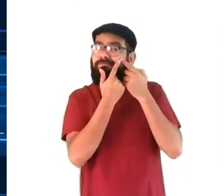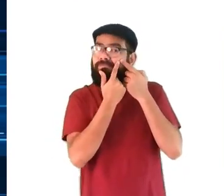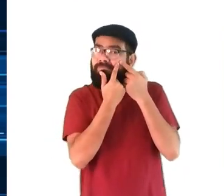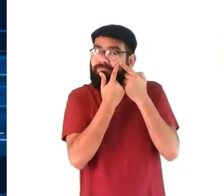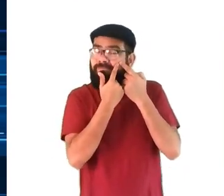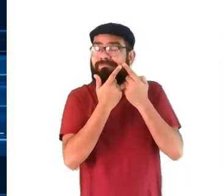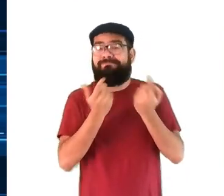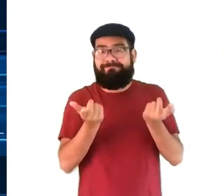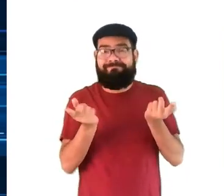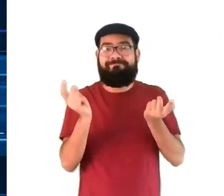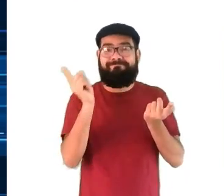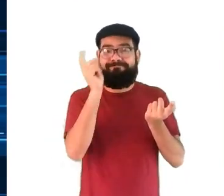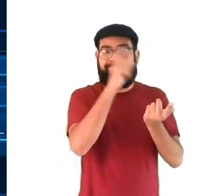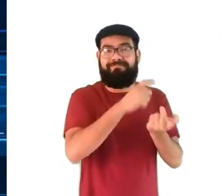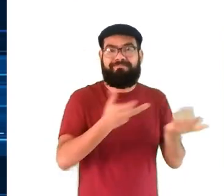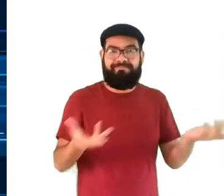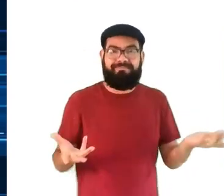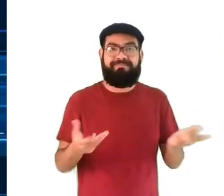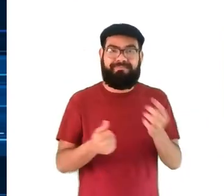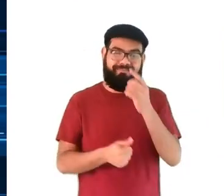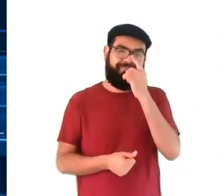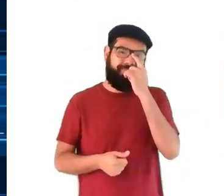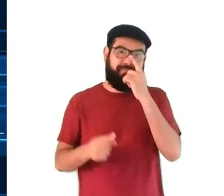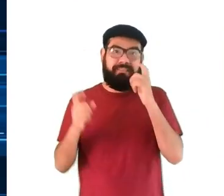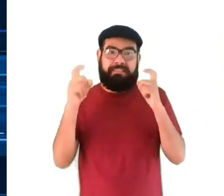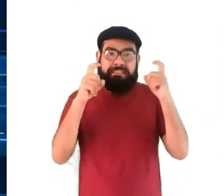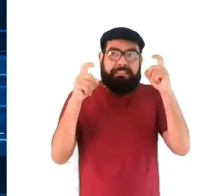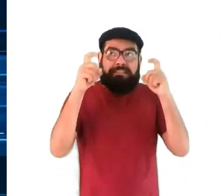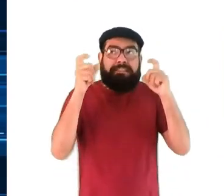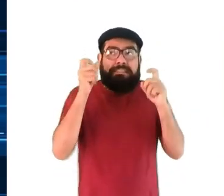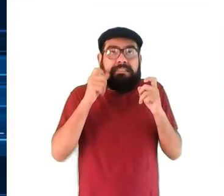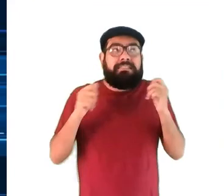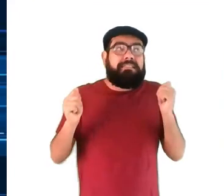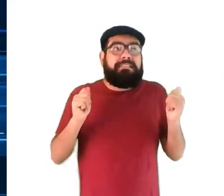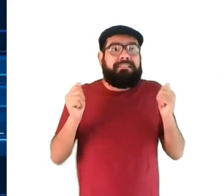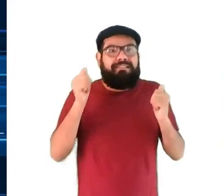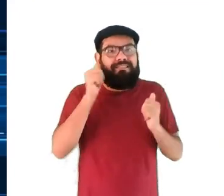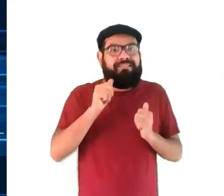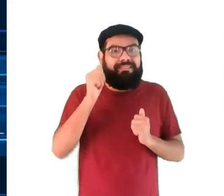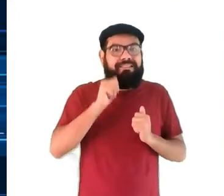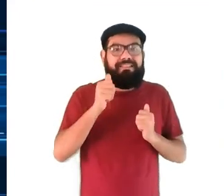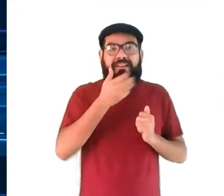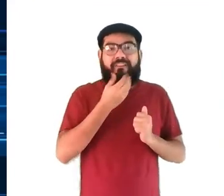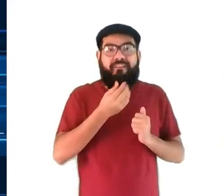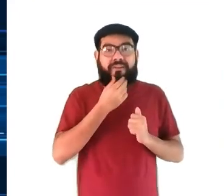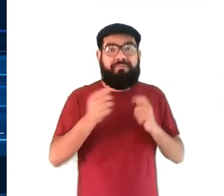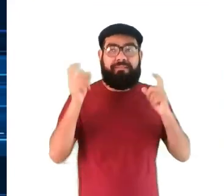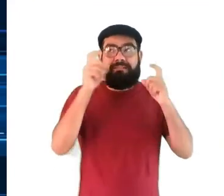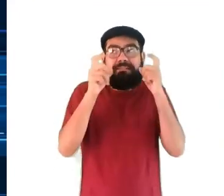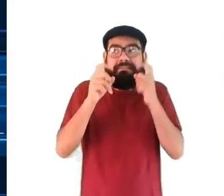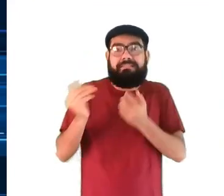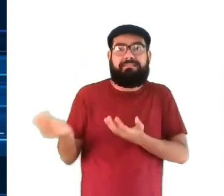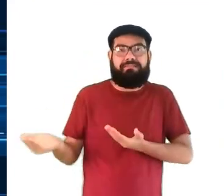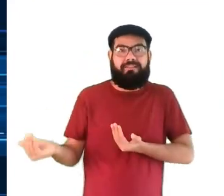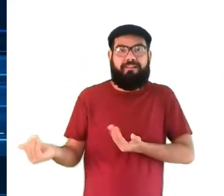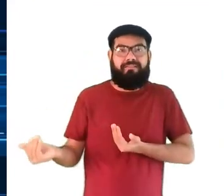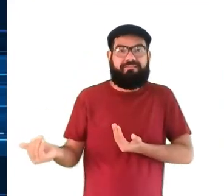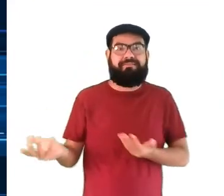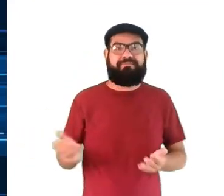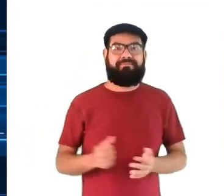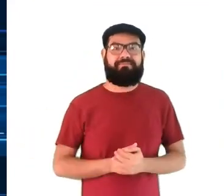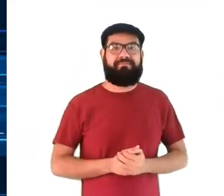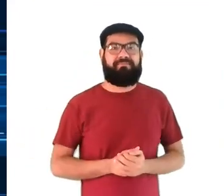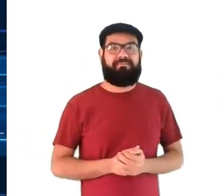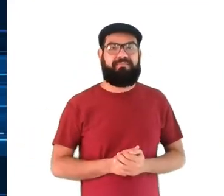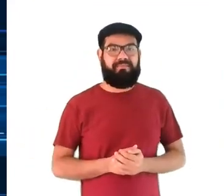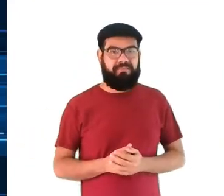né? Então, essas mudanças físicas, elas levam a estágio que não deixa o adolescente feliz com o